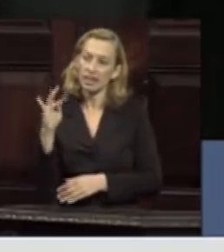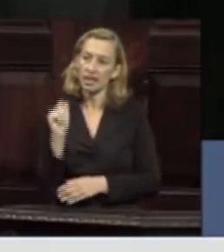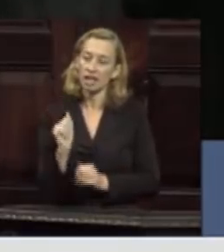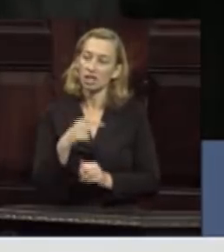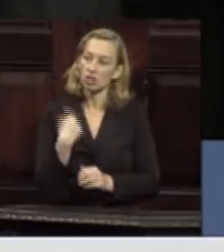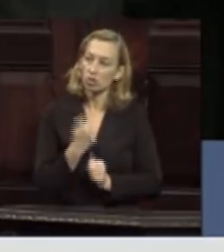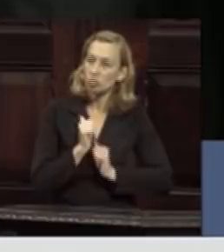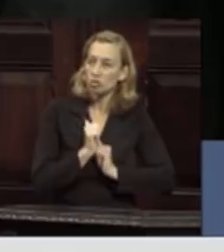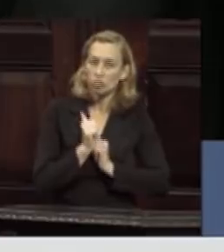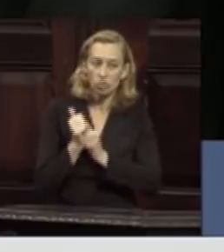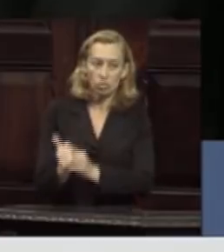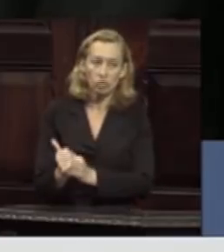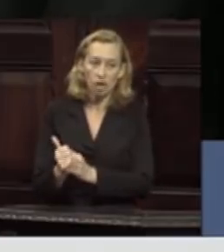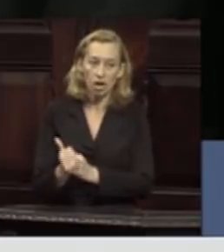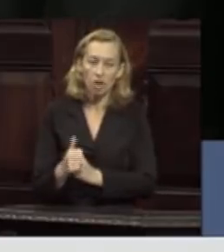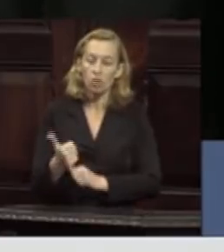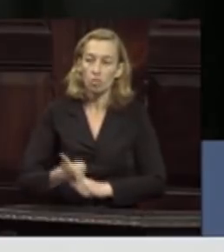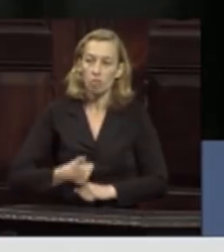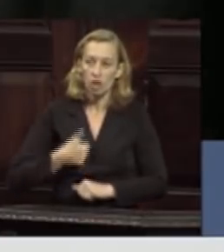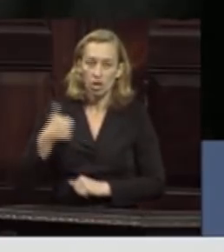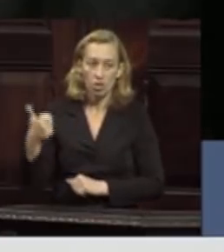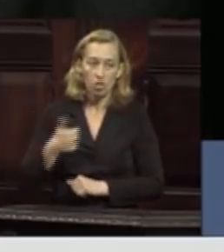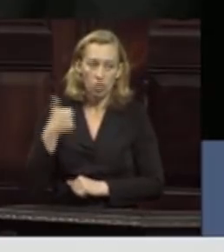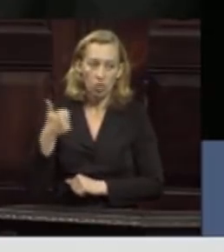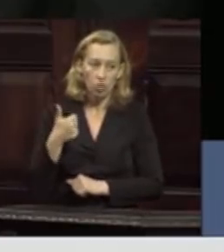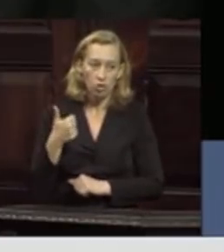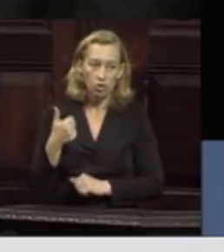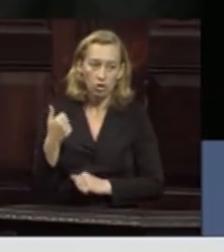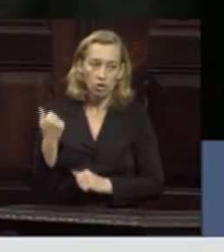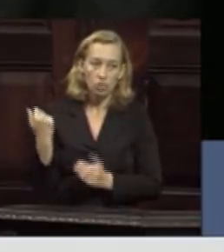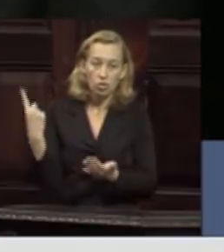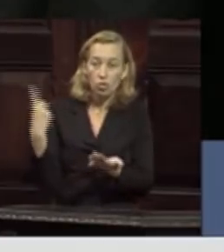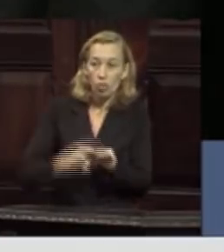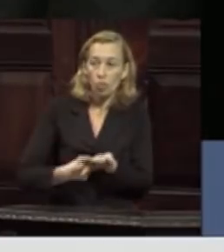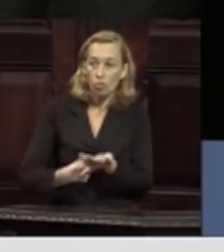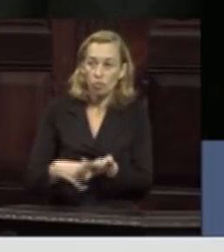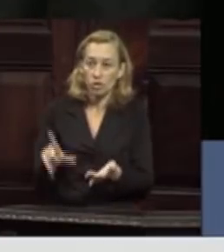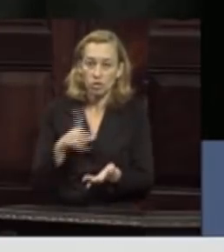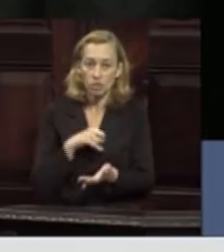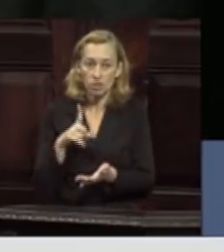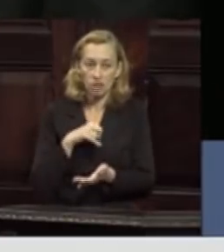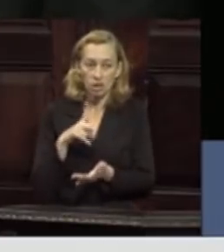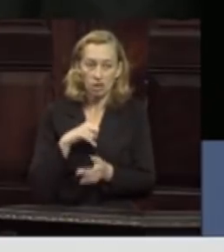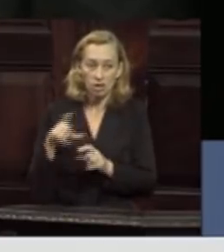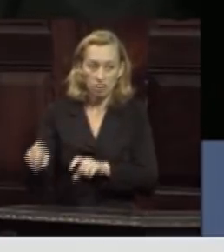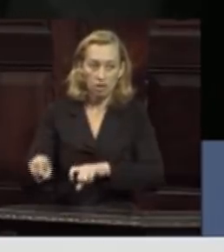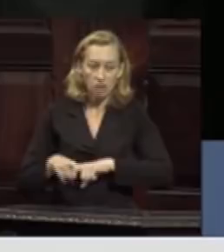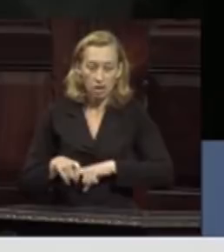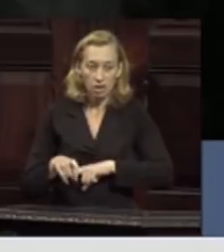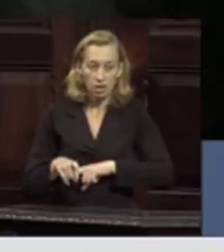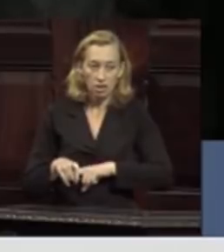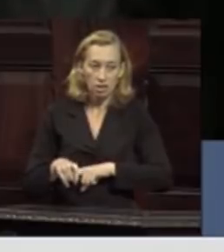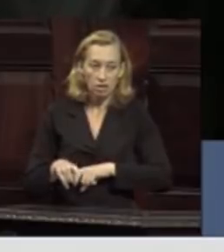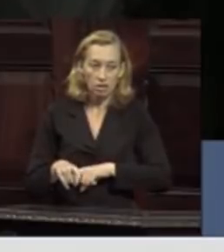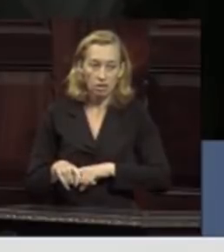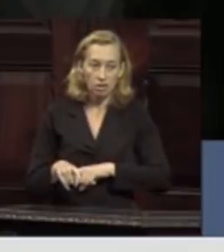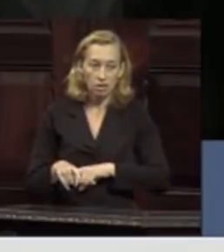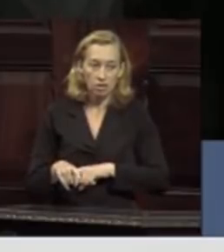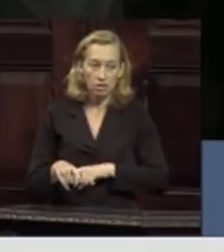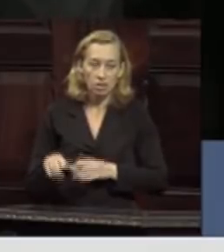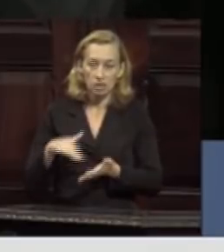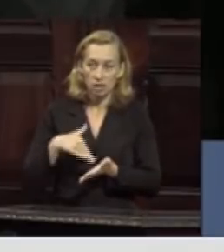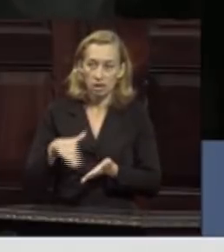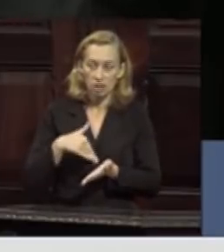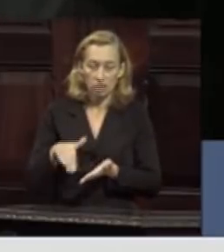a eficiência desse investimento e comprometer os gestores da Secretaria de Fazenda pela melhor performance, que é o objetivo